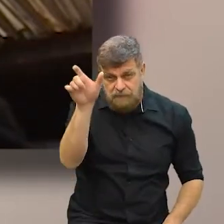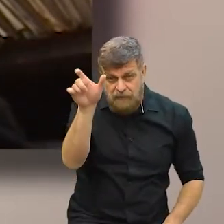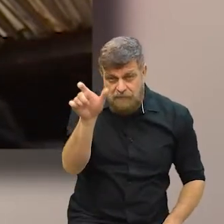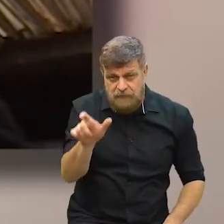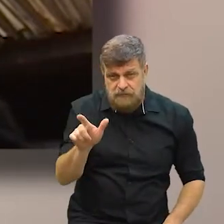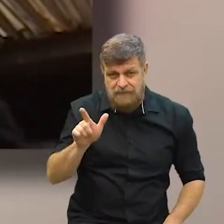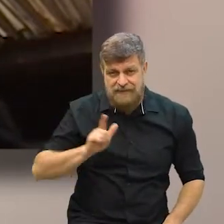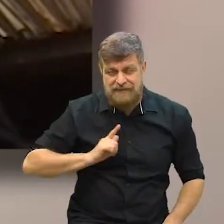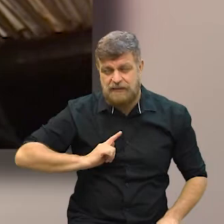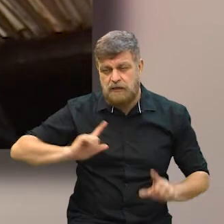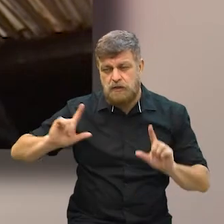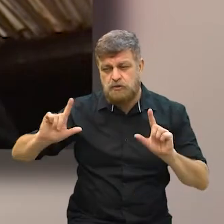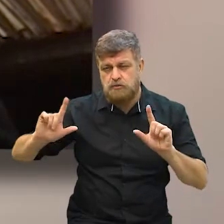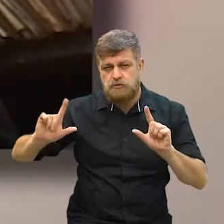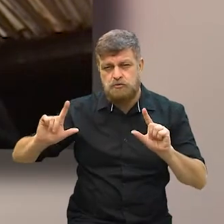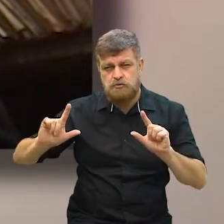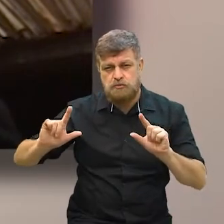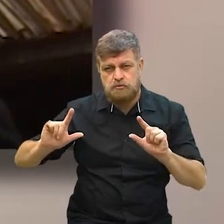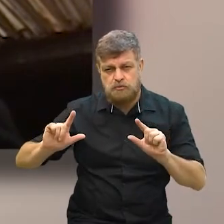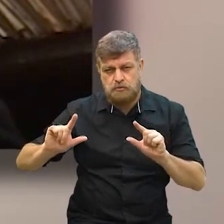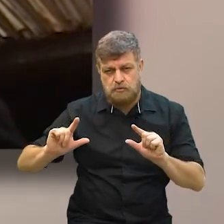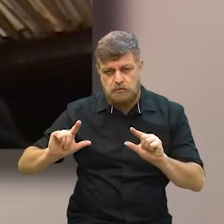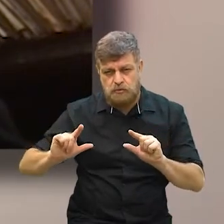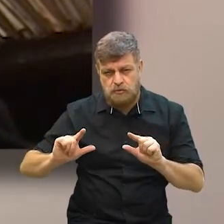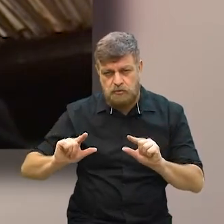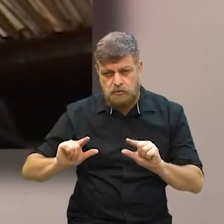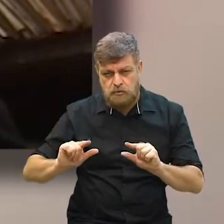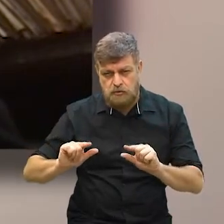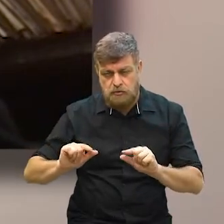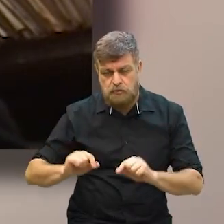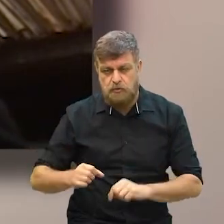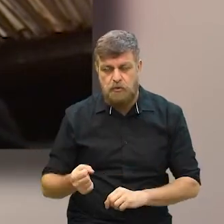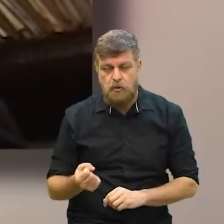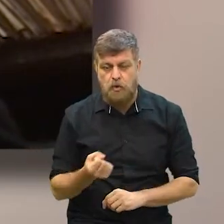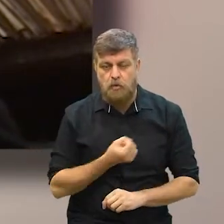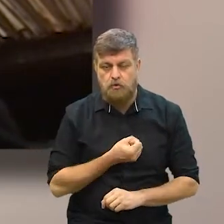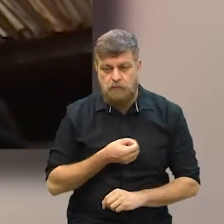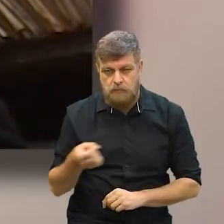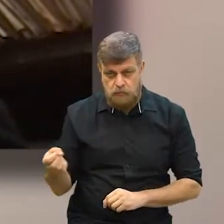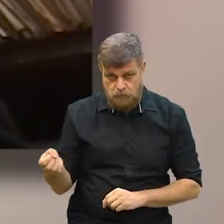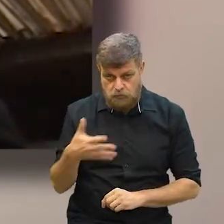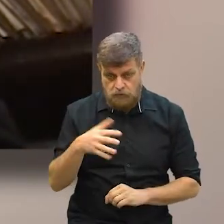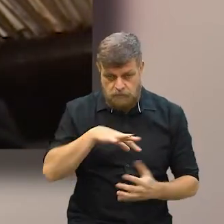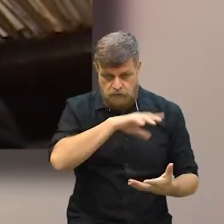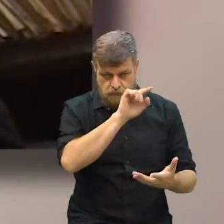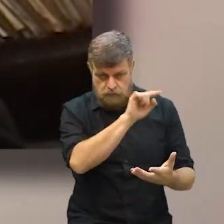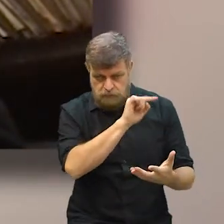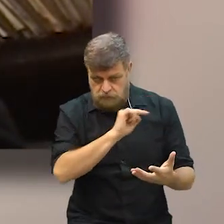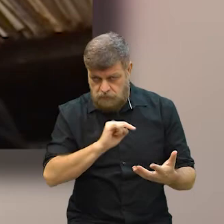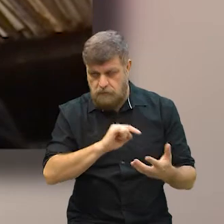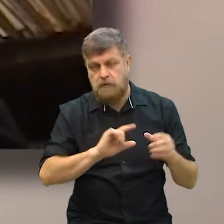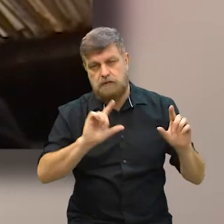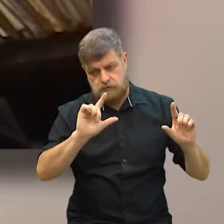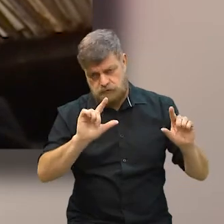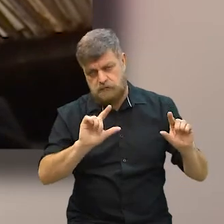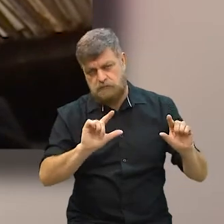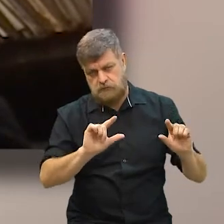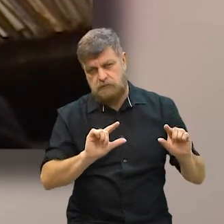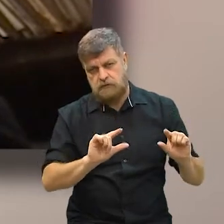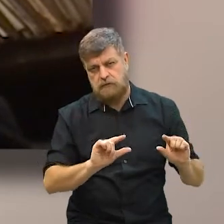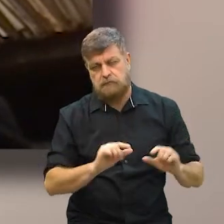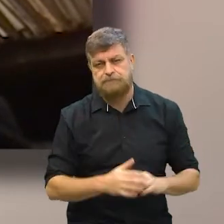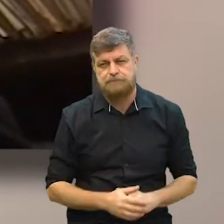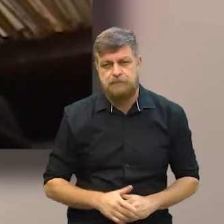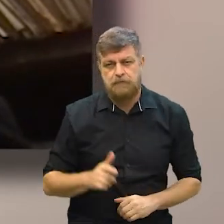inclusive, reduzido o número de novos casos no mundo e no Brasil também.